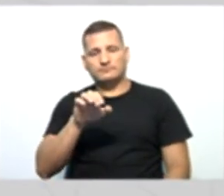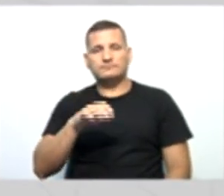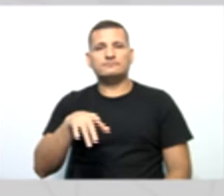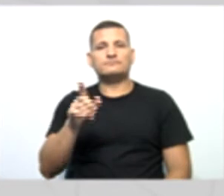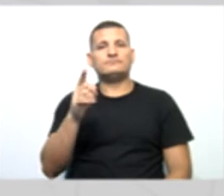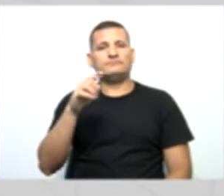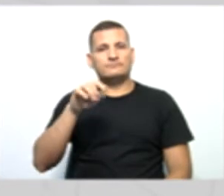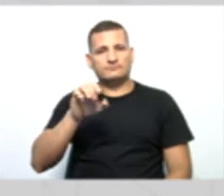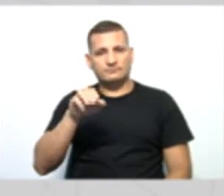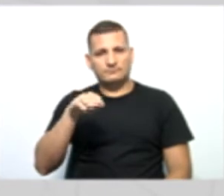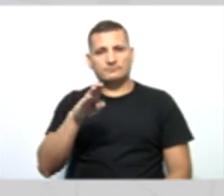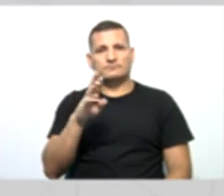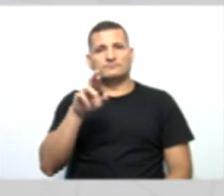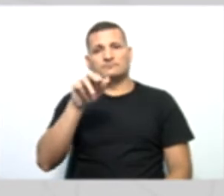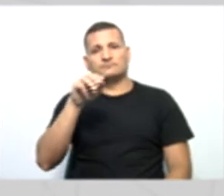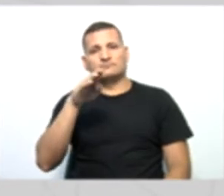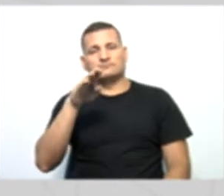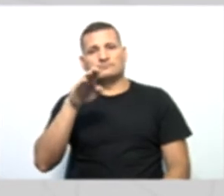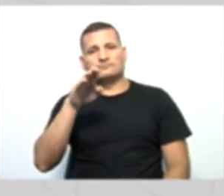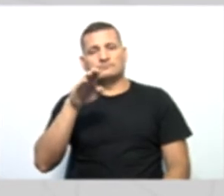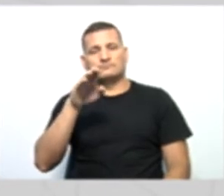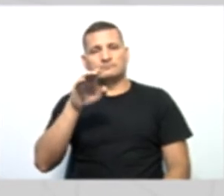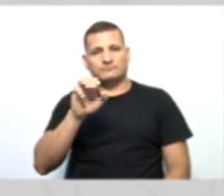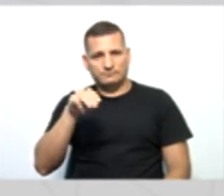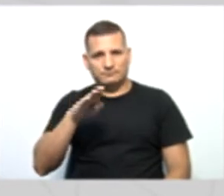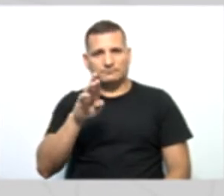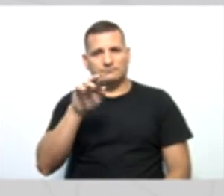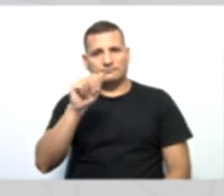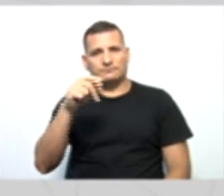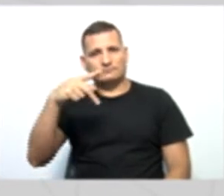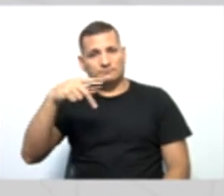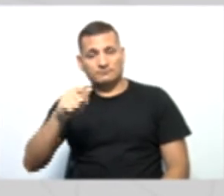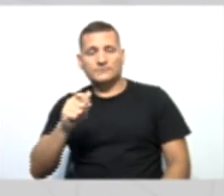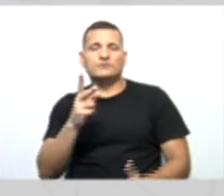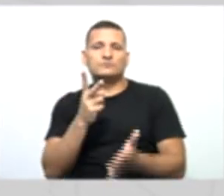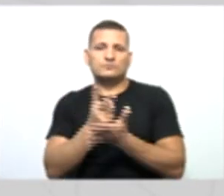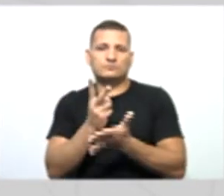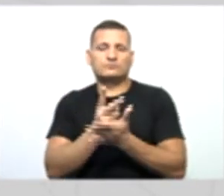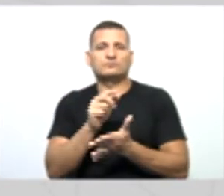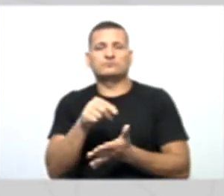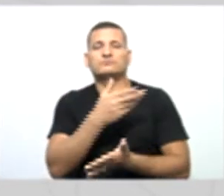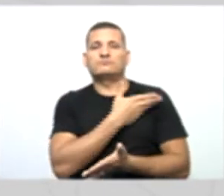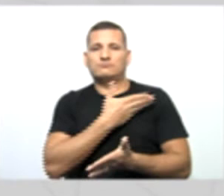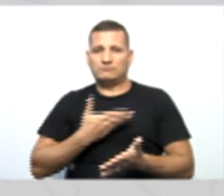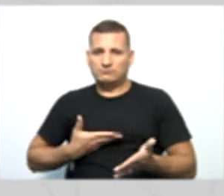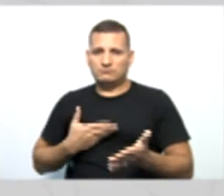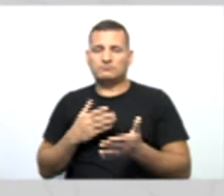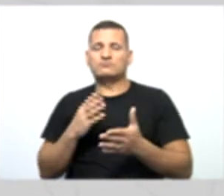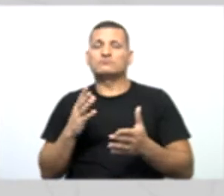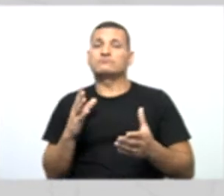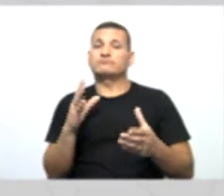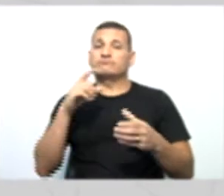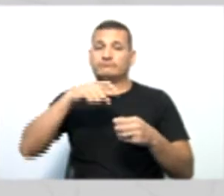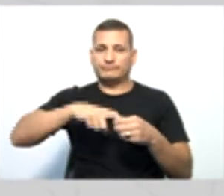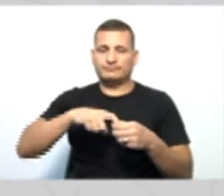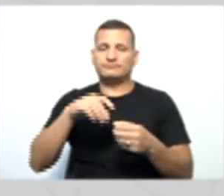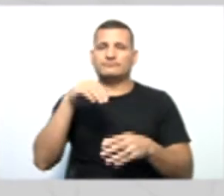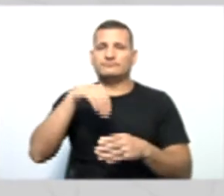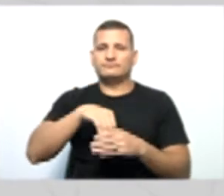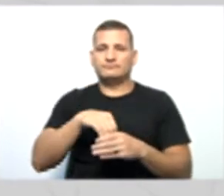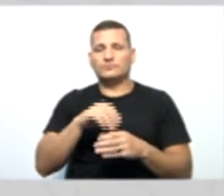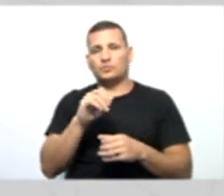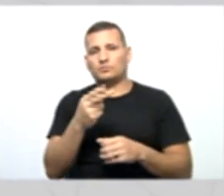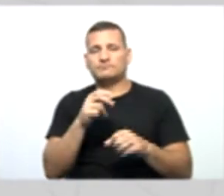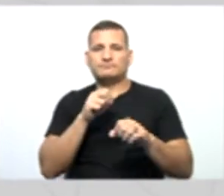Sempre envolver alguma instituição governamental ou de ensino,